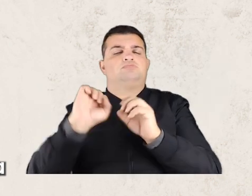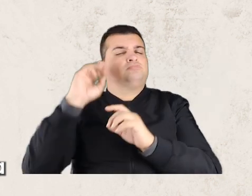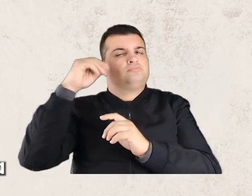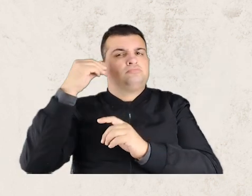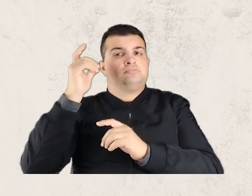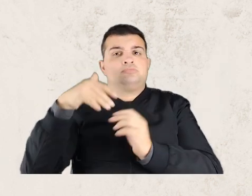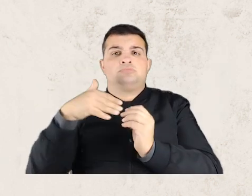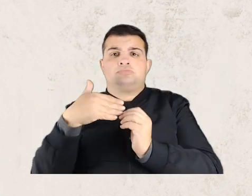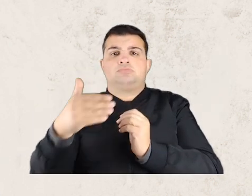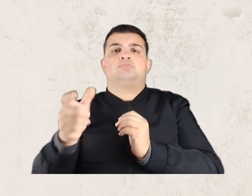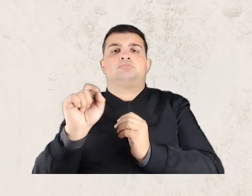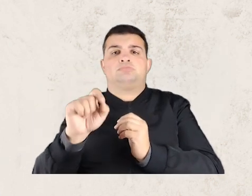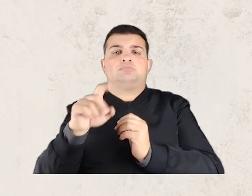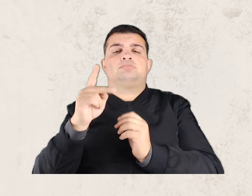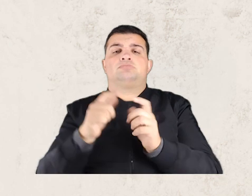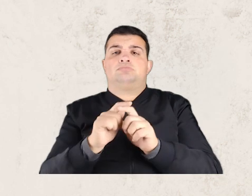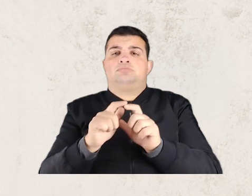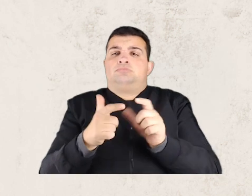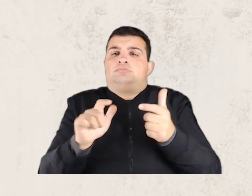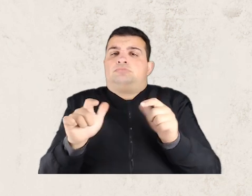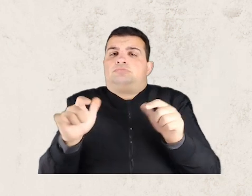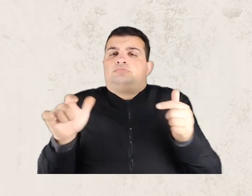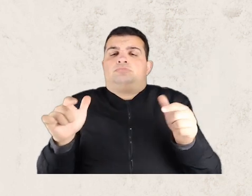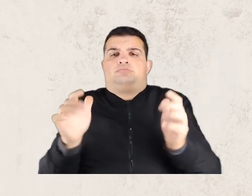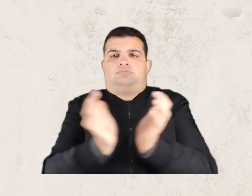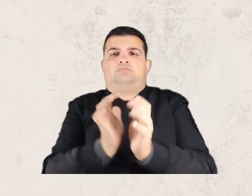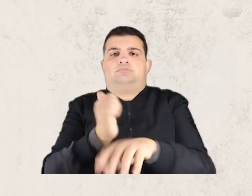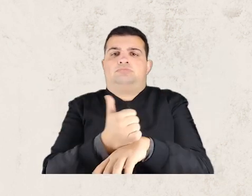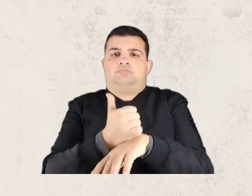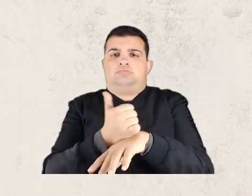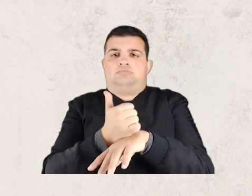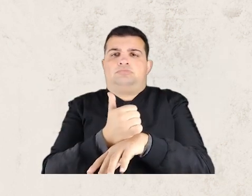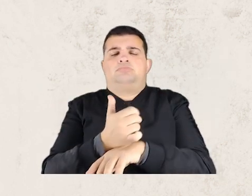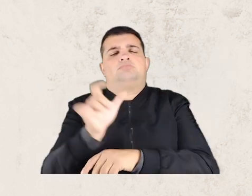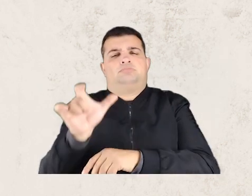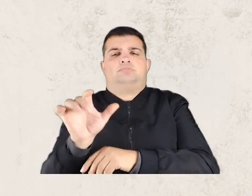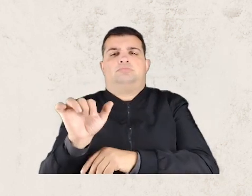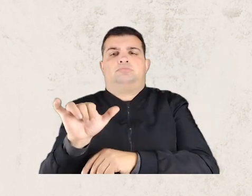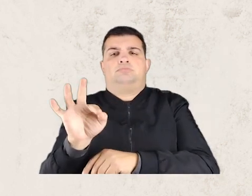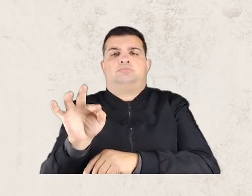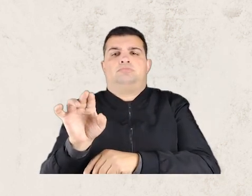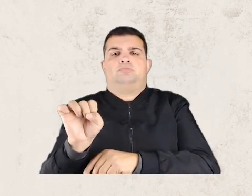conta para nós, como é que ela entendeu na história esta data, essa